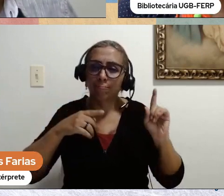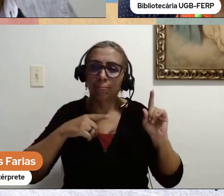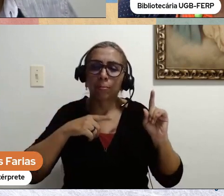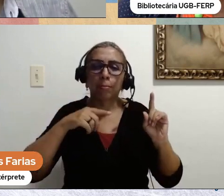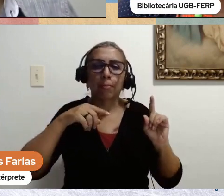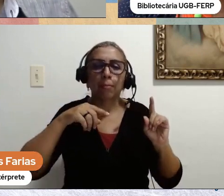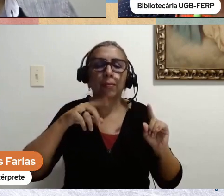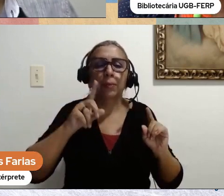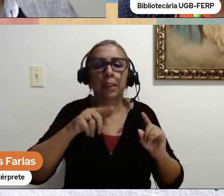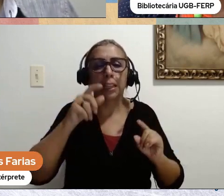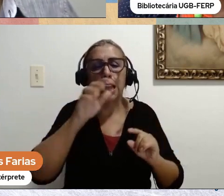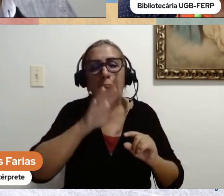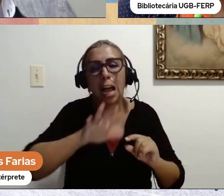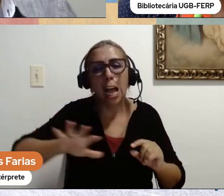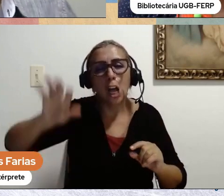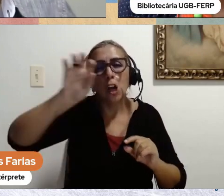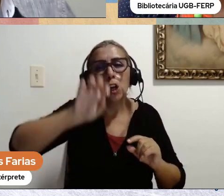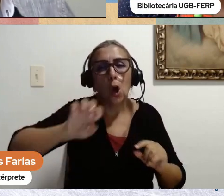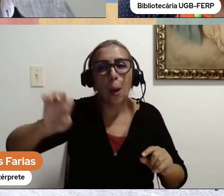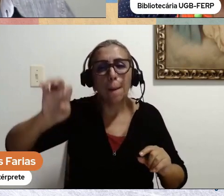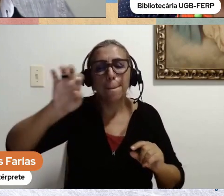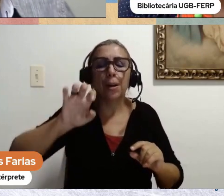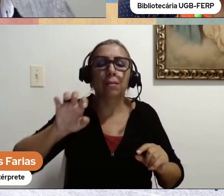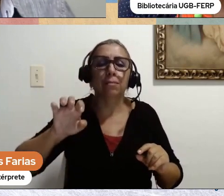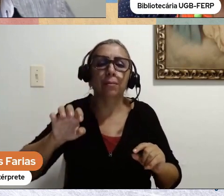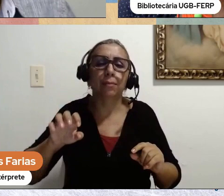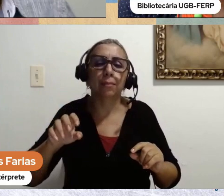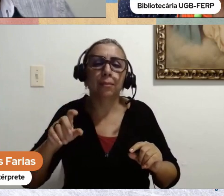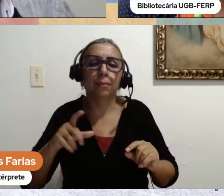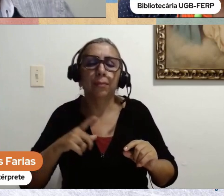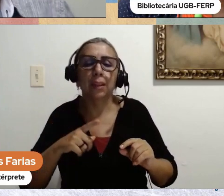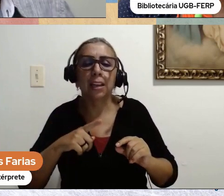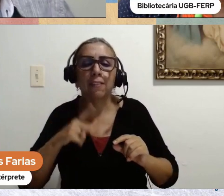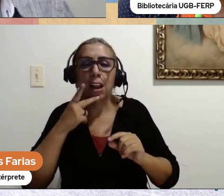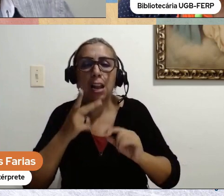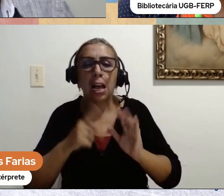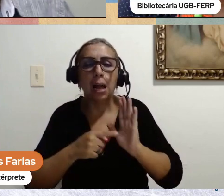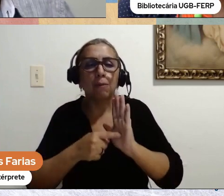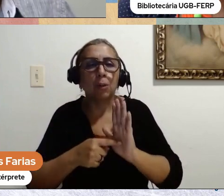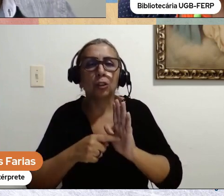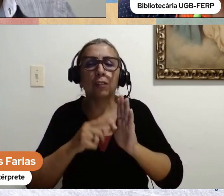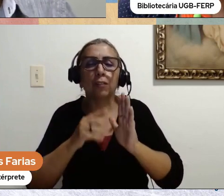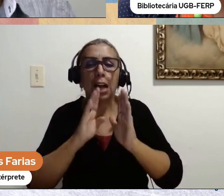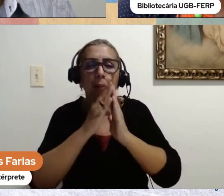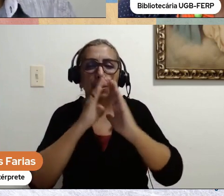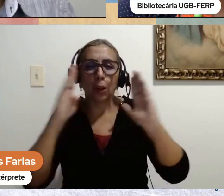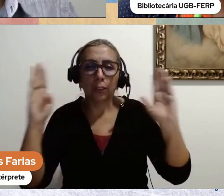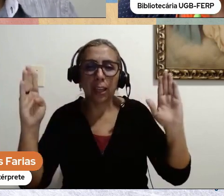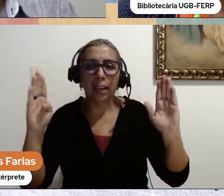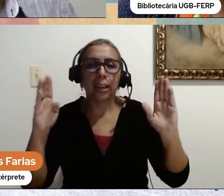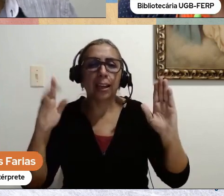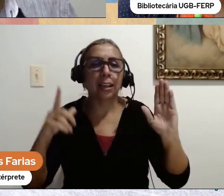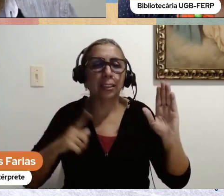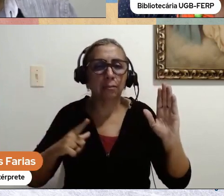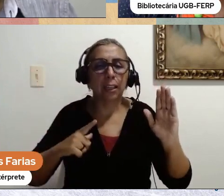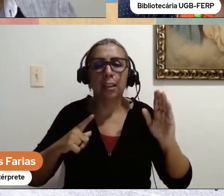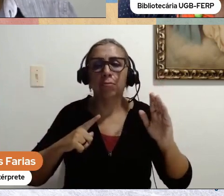da Europa. Sim, sim. E ele apresentava que as bibliotecas atuavam na salvaguarda desse